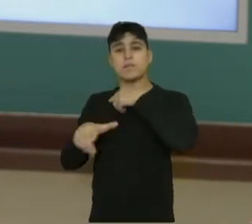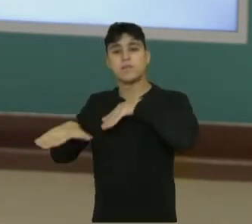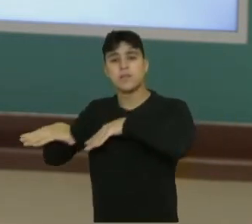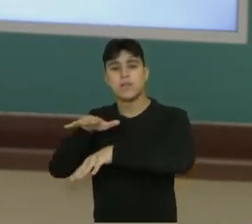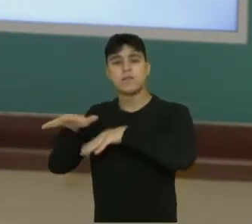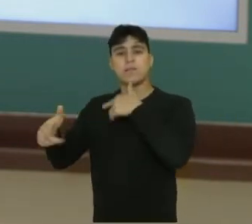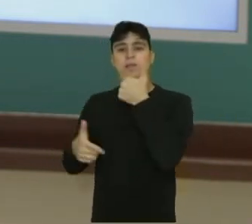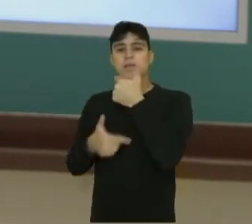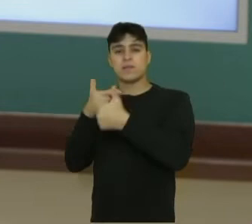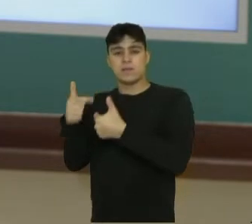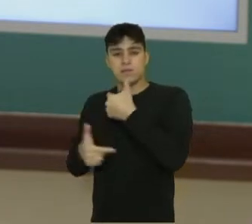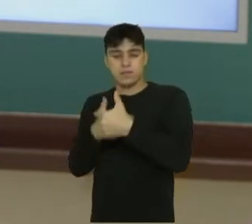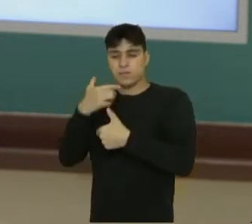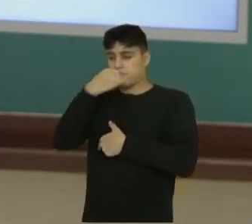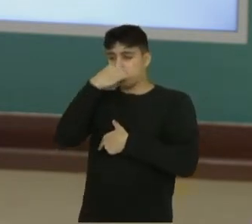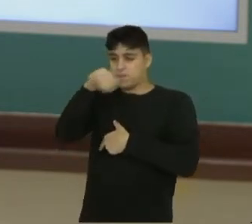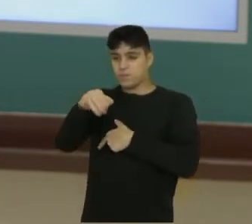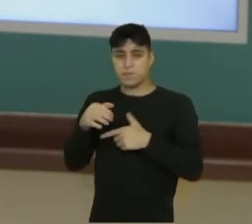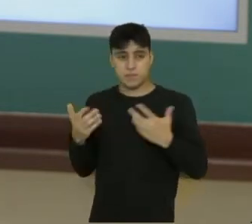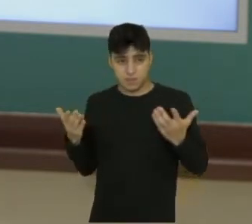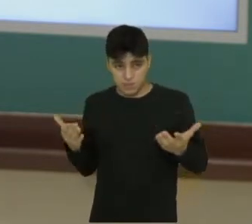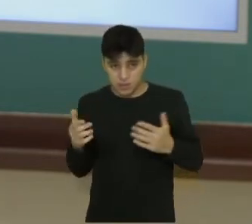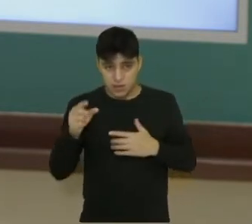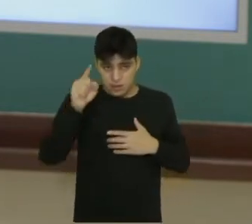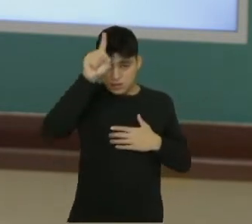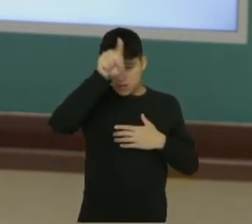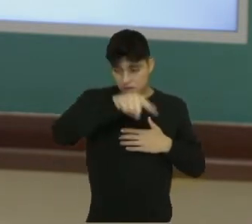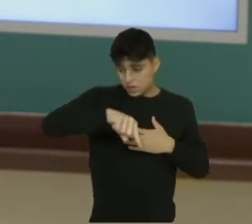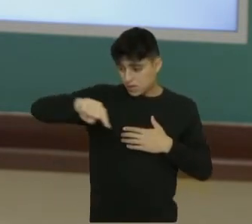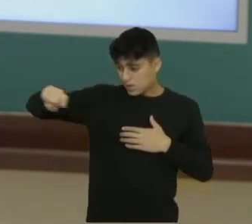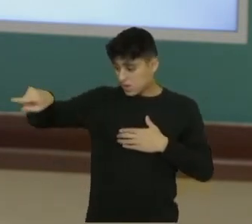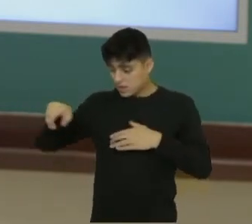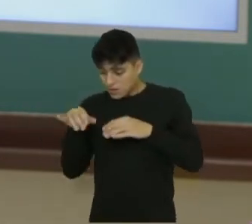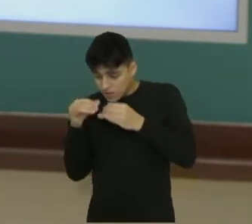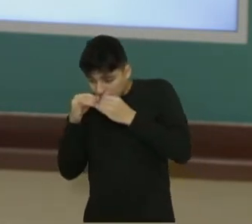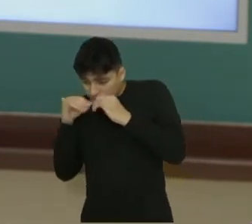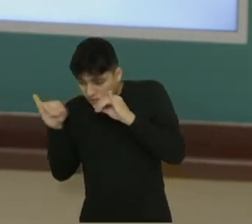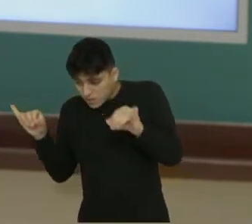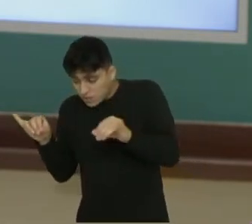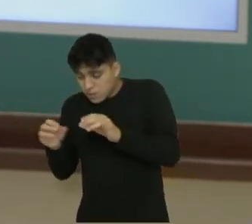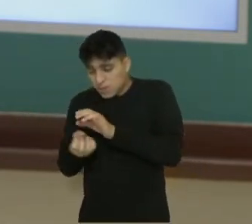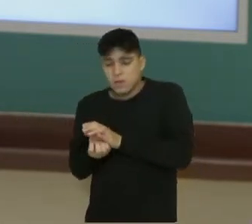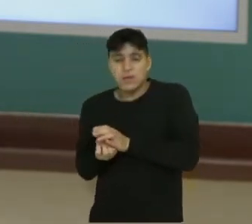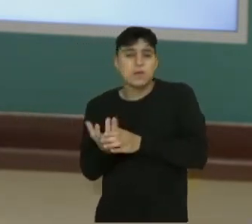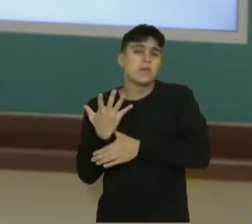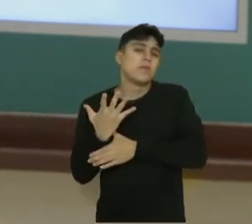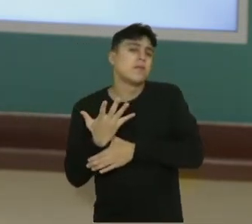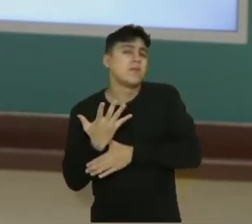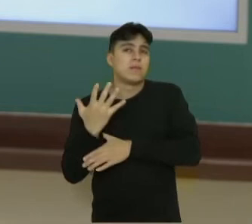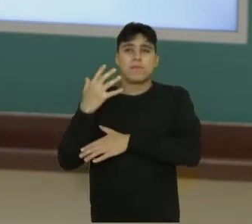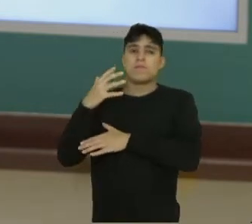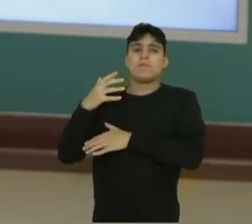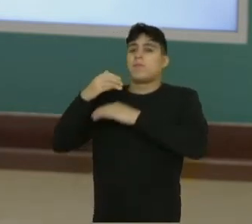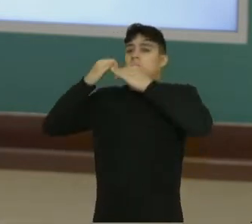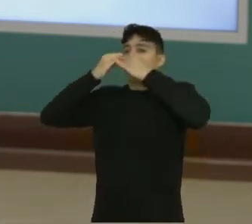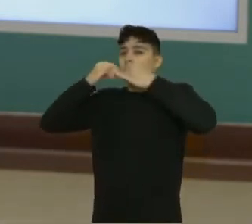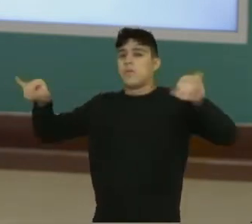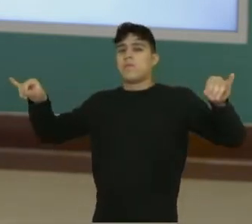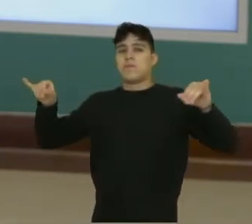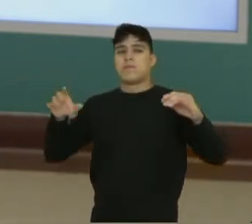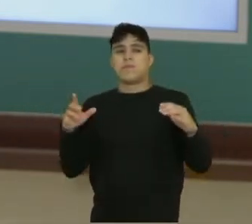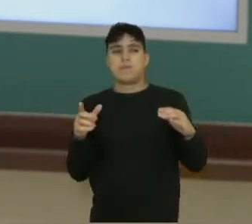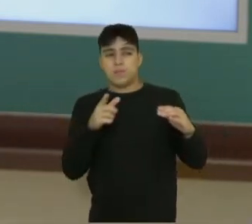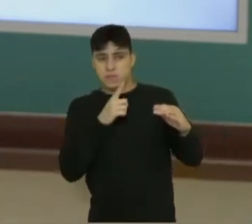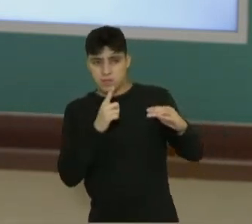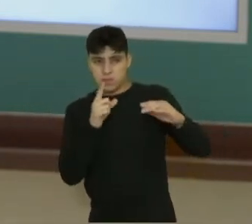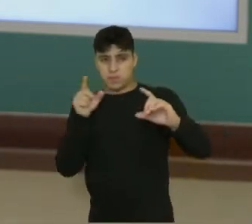né? Ou de movimento. E eu posso pegar essa energia mecânica de movimento, por exemplo, e gerar eletricidade, né? Então, eu tenho uma